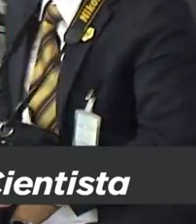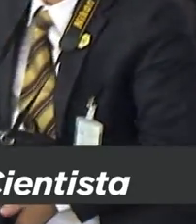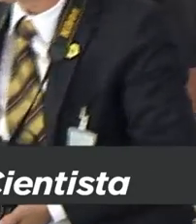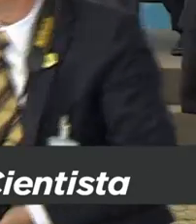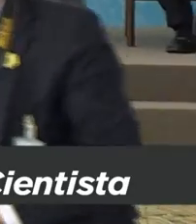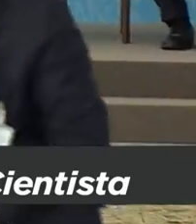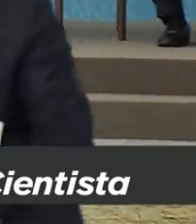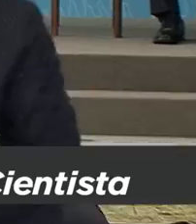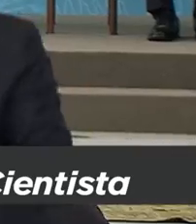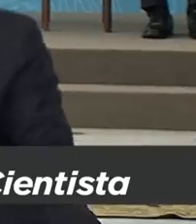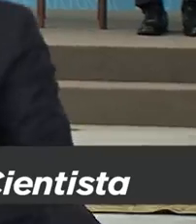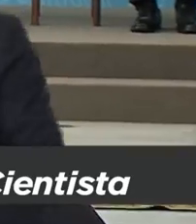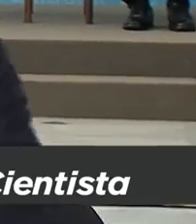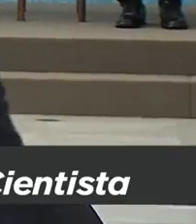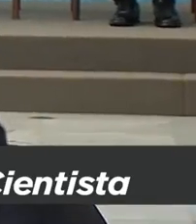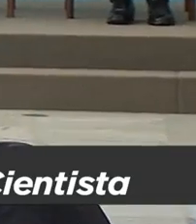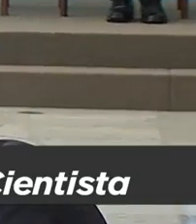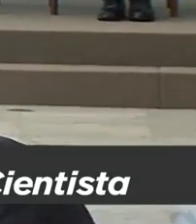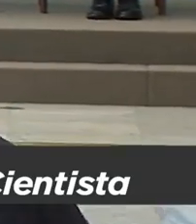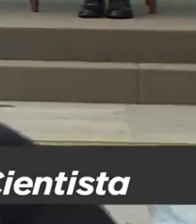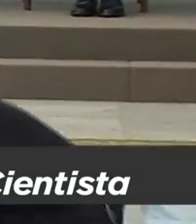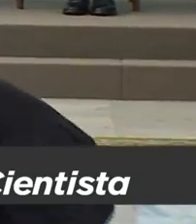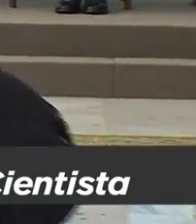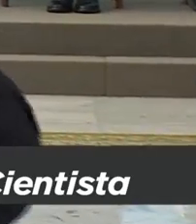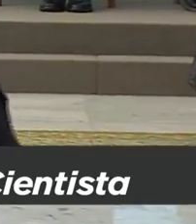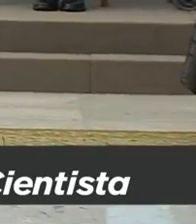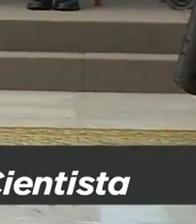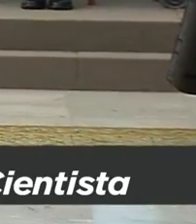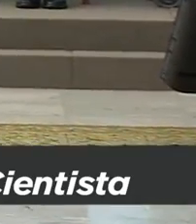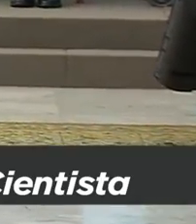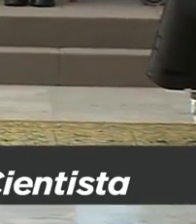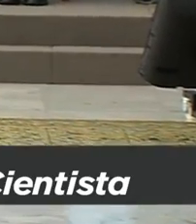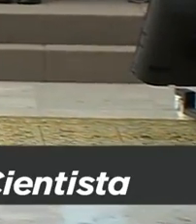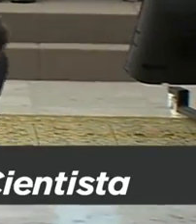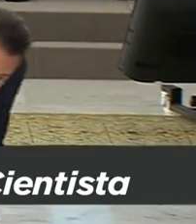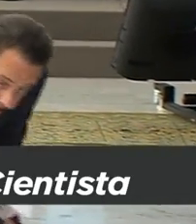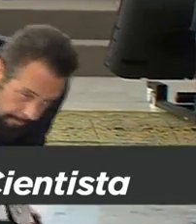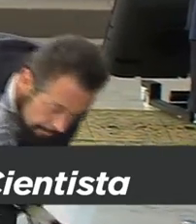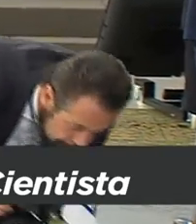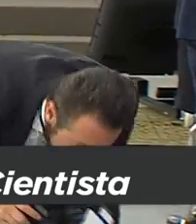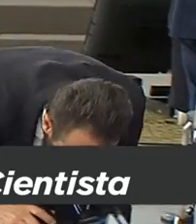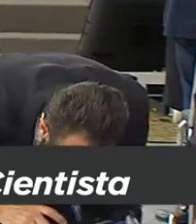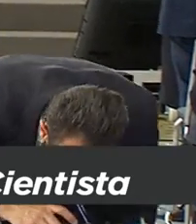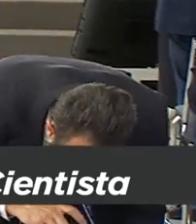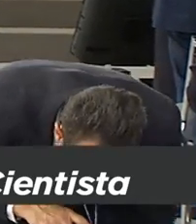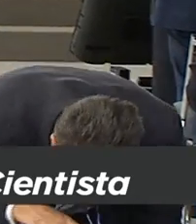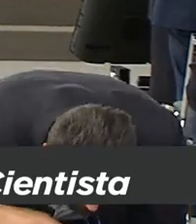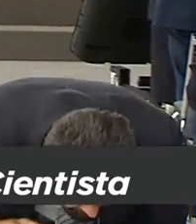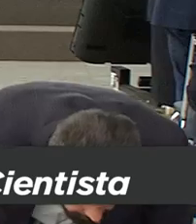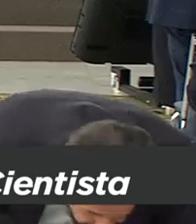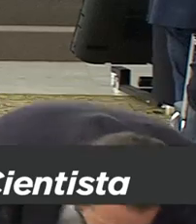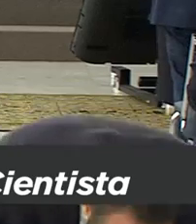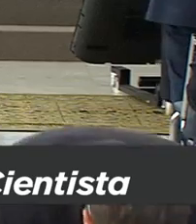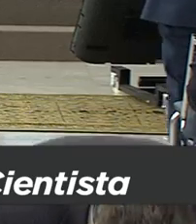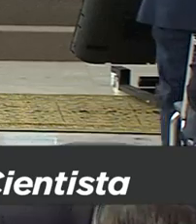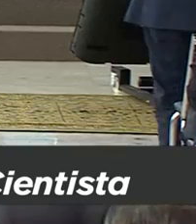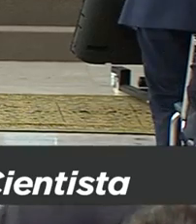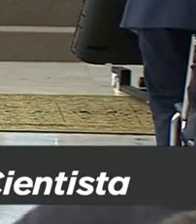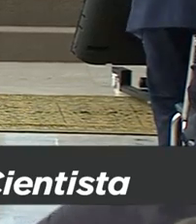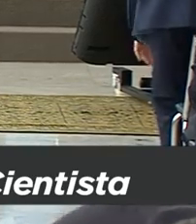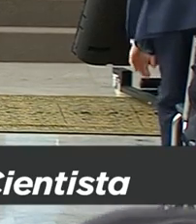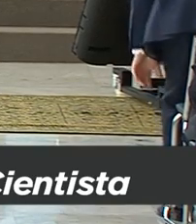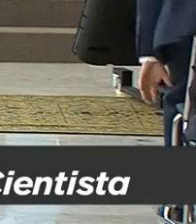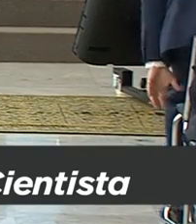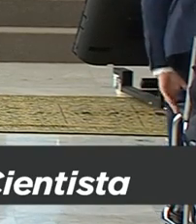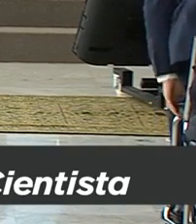Quero cumprimentar o professor Mário Neto Borges, presidente do CNPq, e a doutora Vera Lúcia Imperatriz Fonseca. Naturalmente,